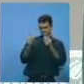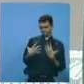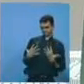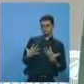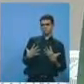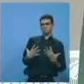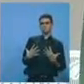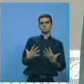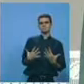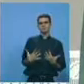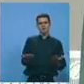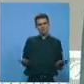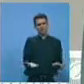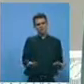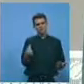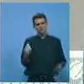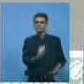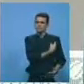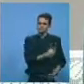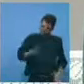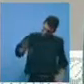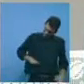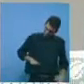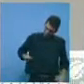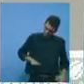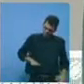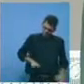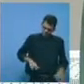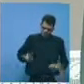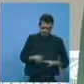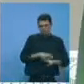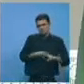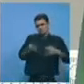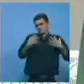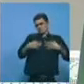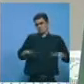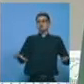fome, sede, nudez. Somos